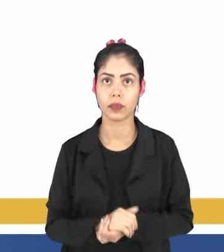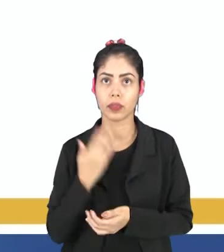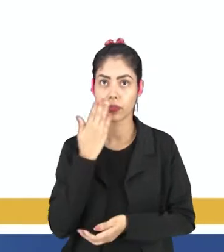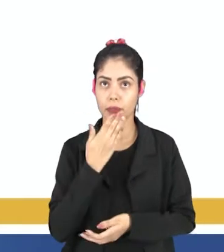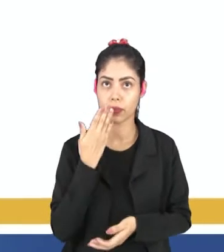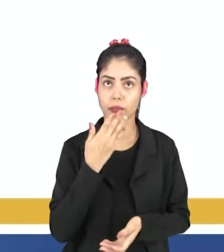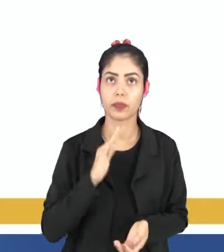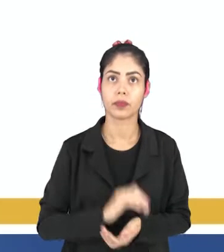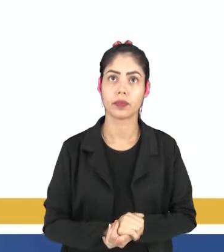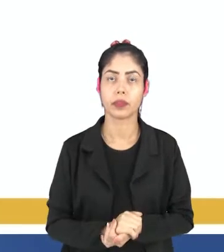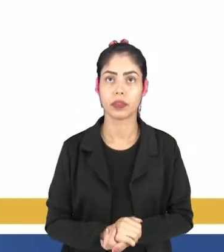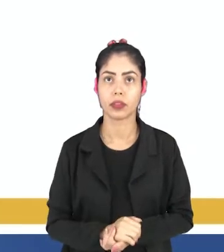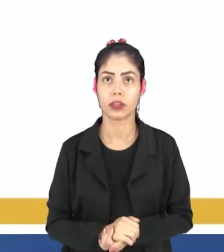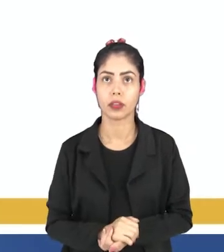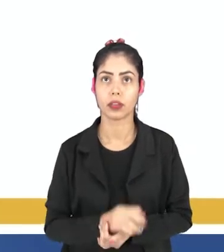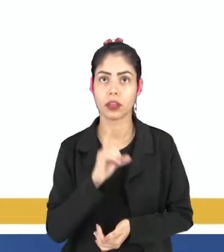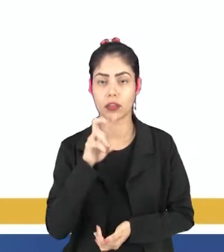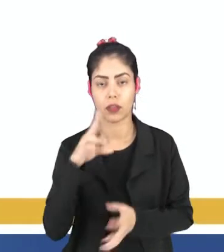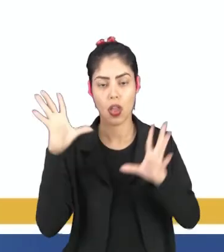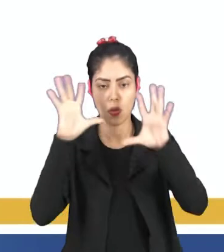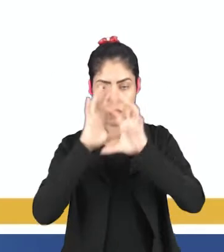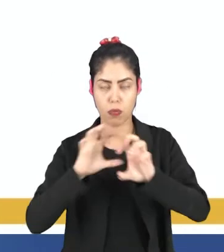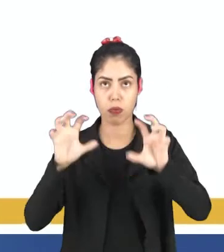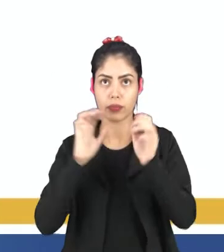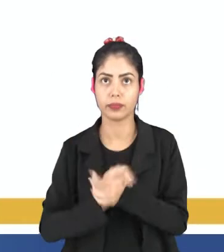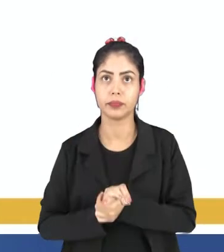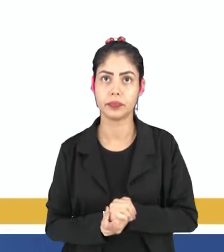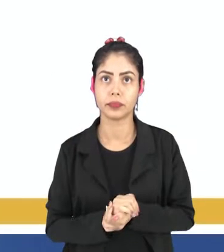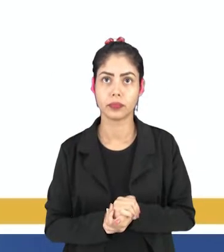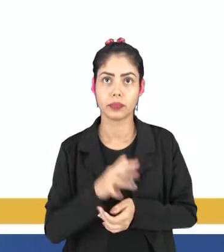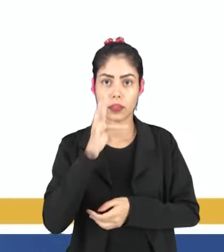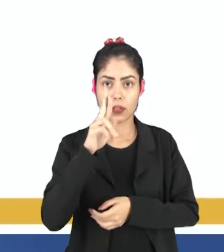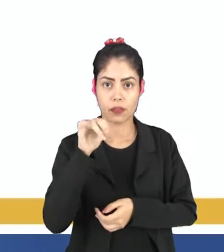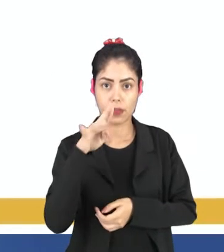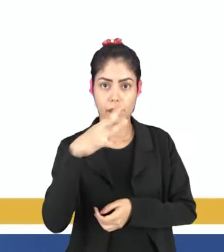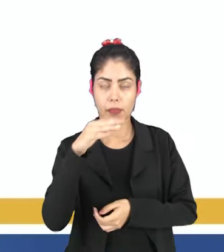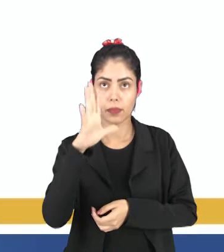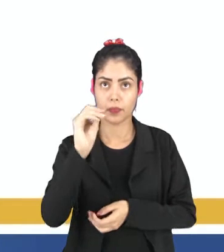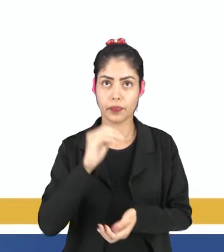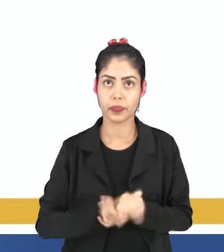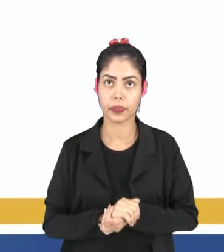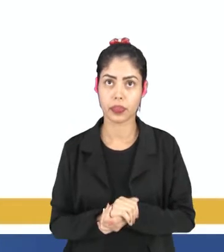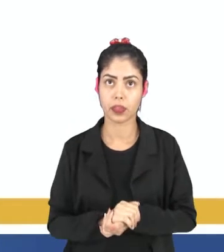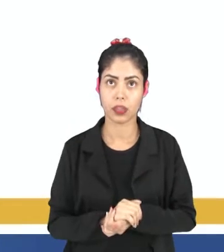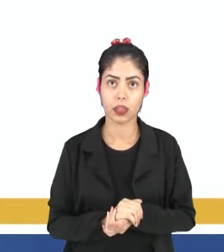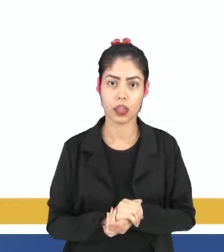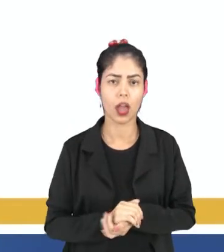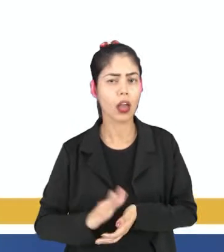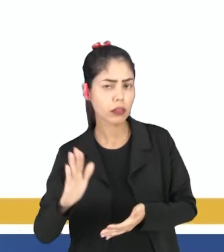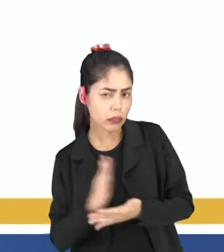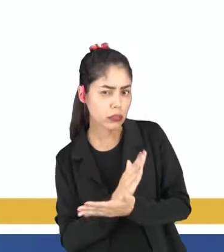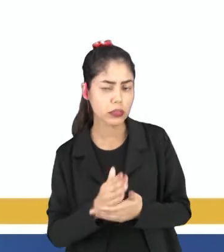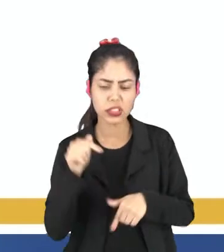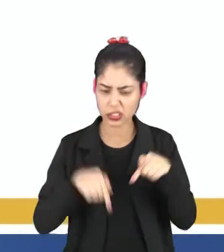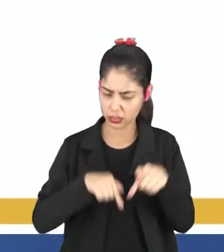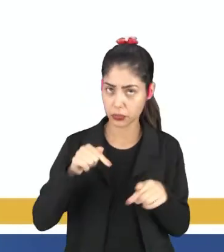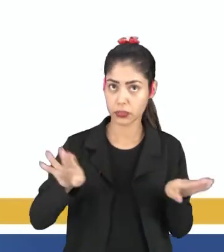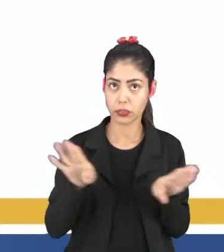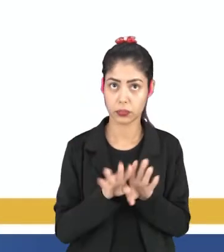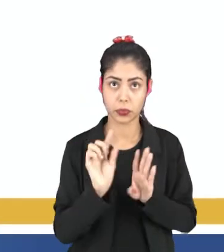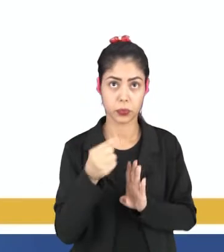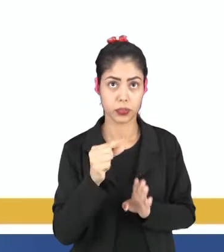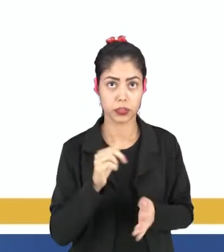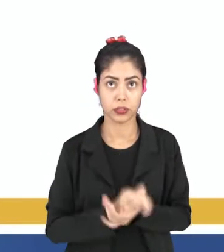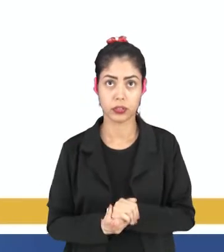açúcar, conservação pela defumação, que eu já falei para vocês, conservação pela fermentação, pela adição de alguns aditivos químicos e, um